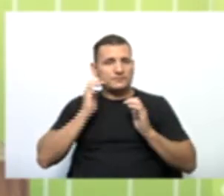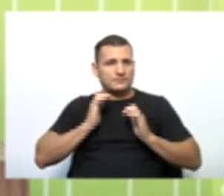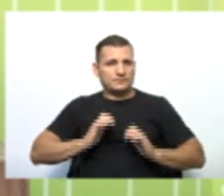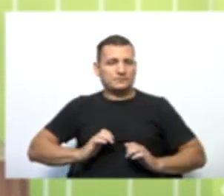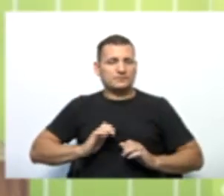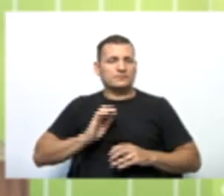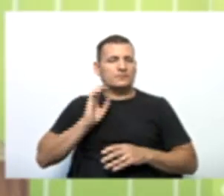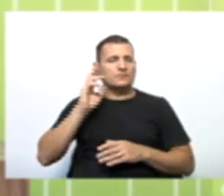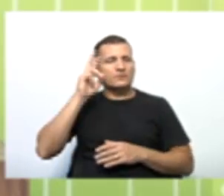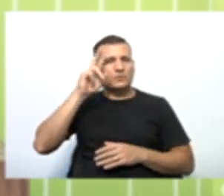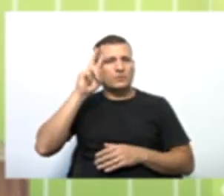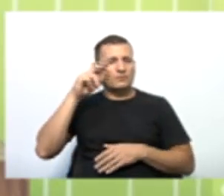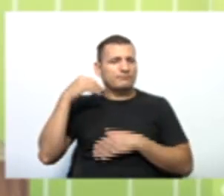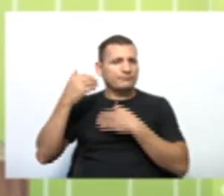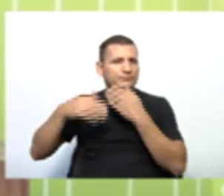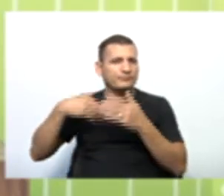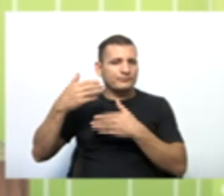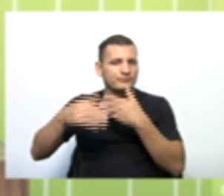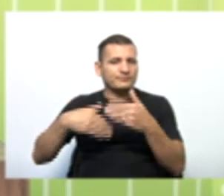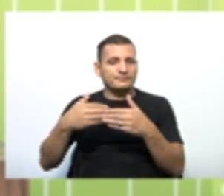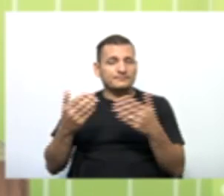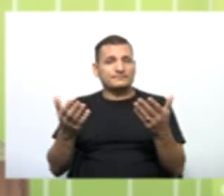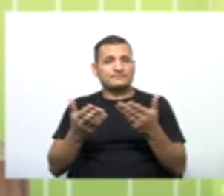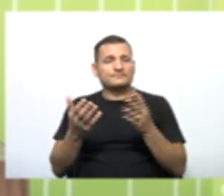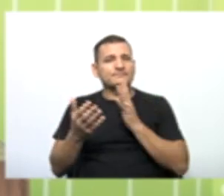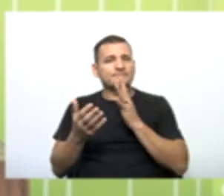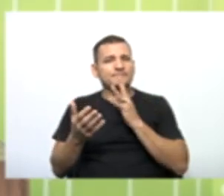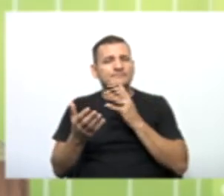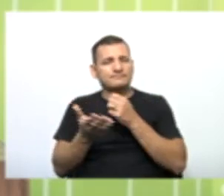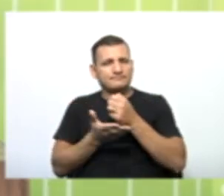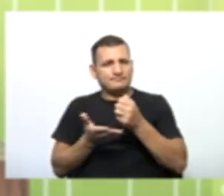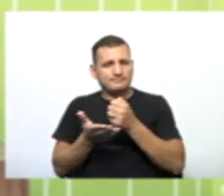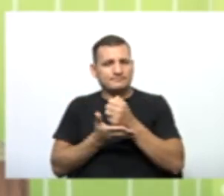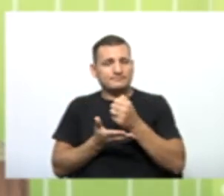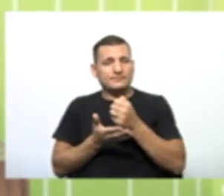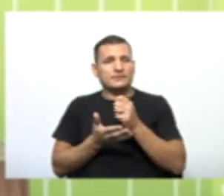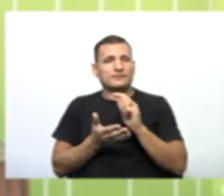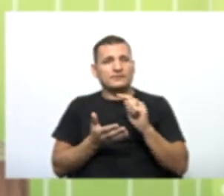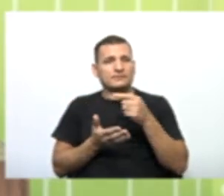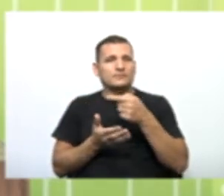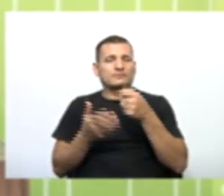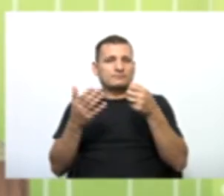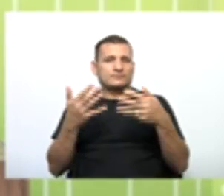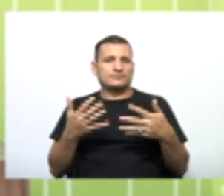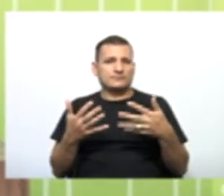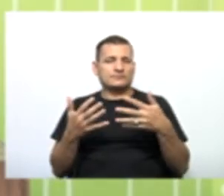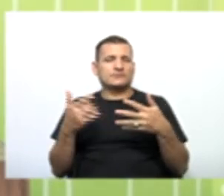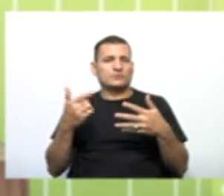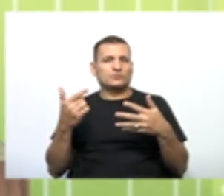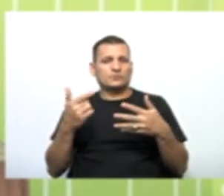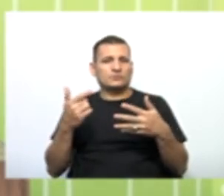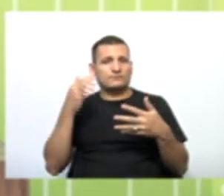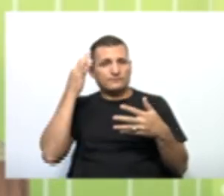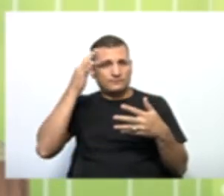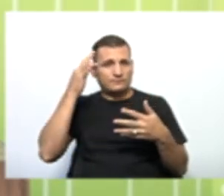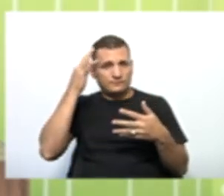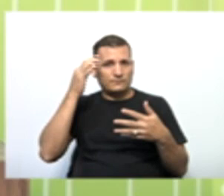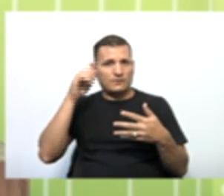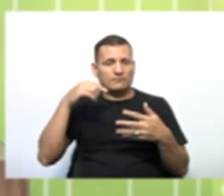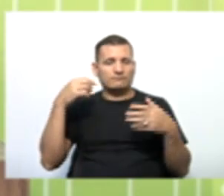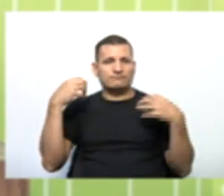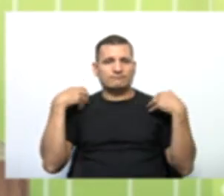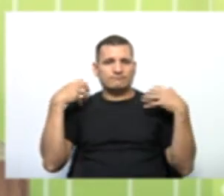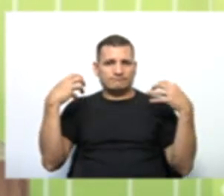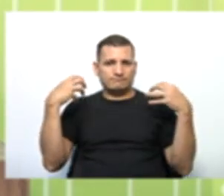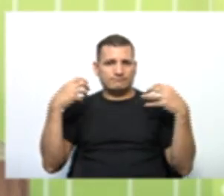história. Nesse sentido, vamos conhecer um pouco desse fundamento para poder passar para o segundo filósofo de hoje, que é o Aristóteles. Então